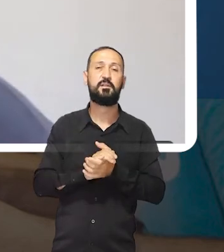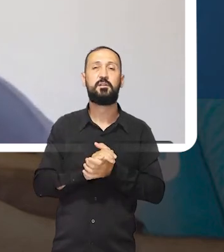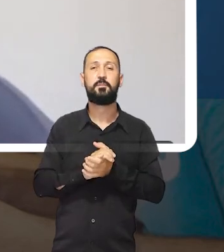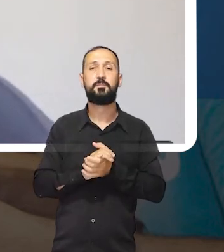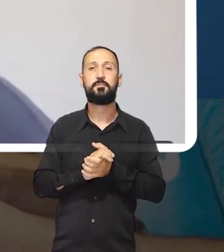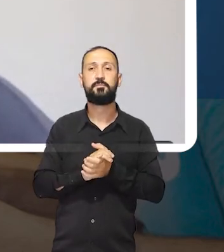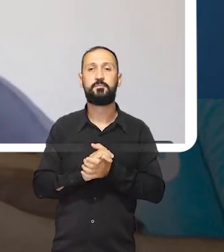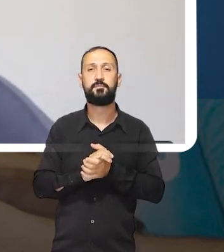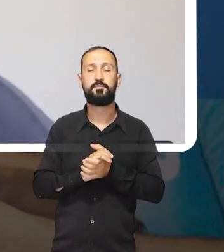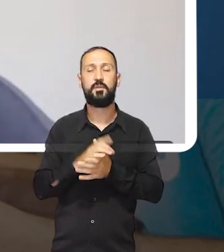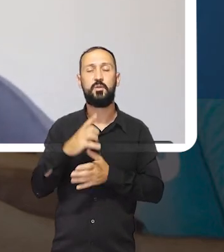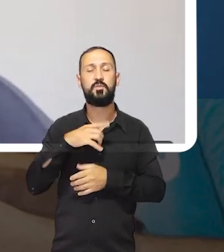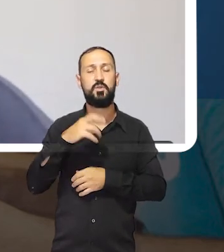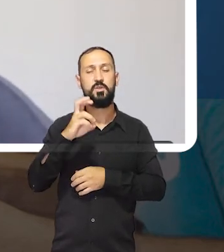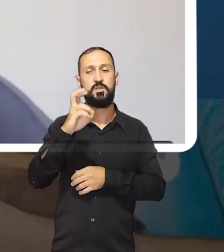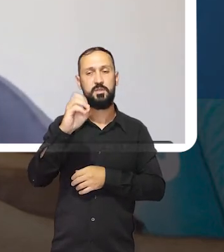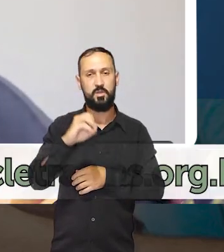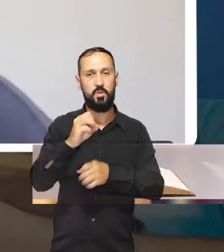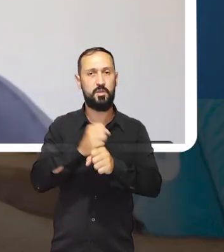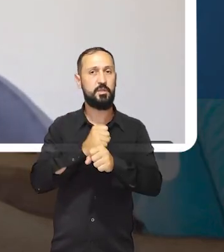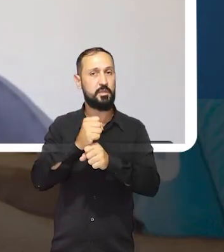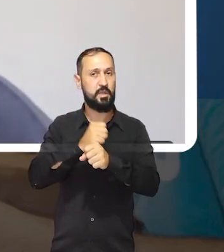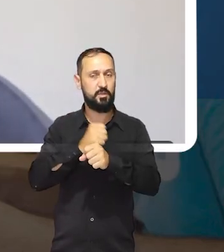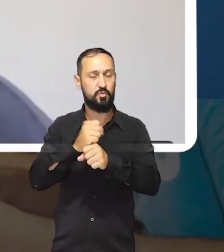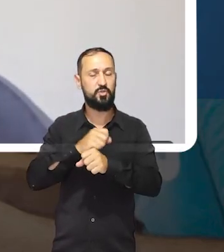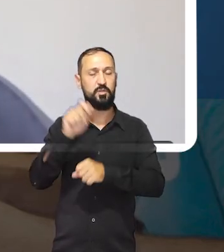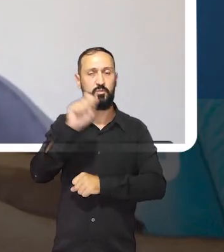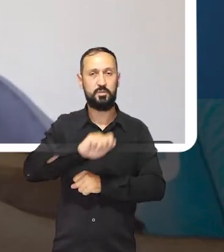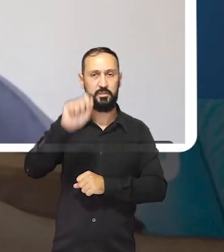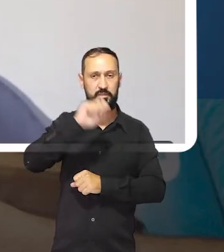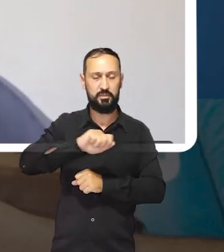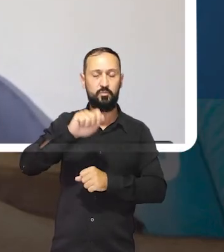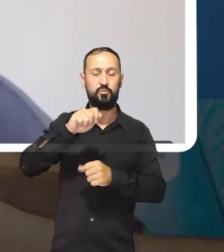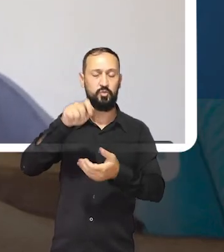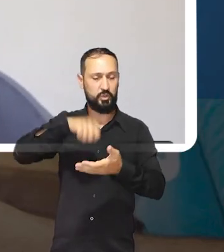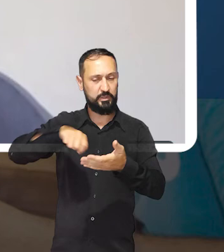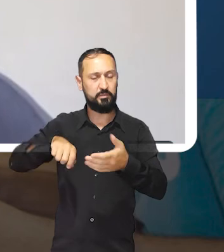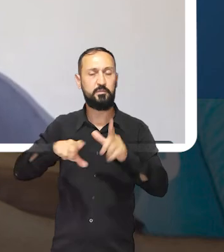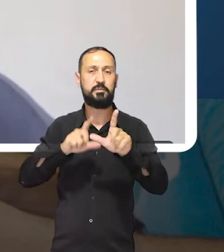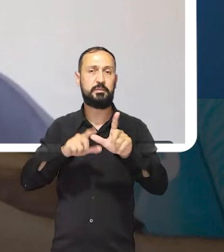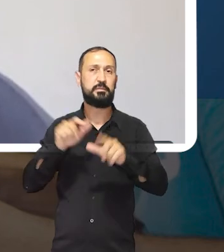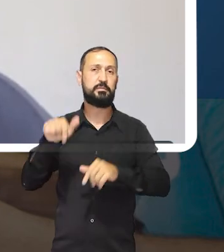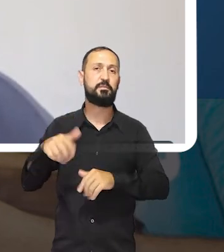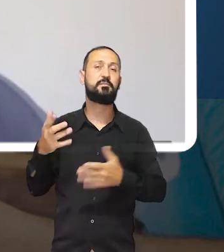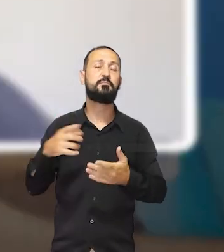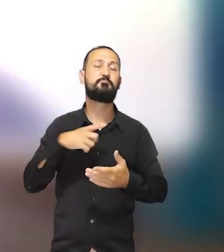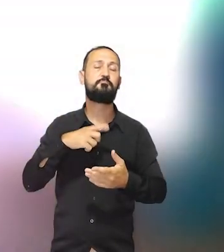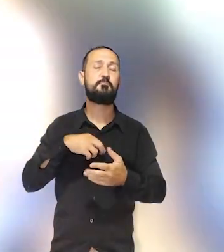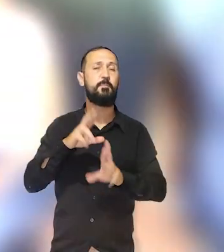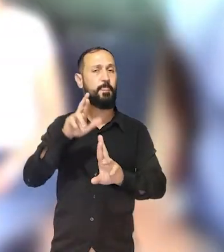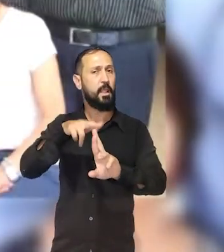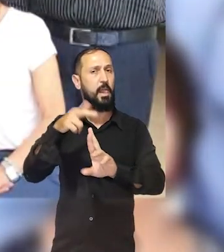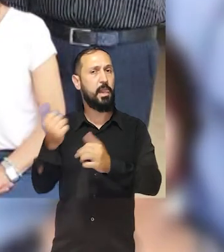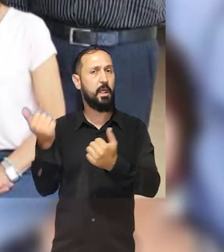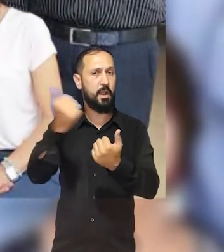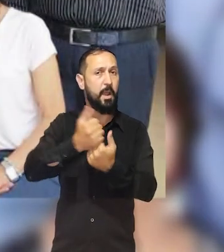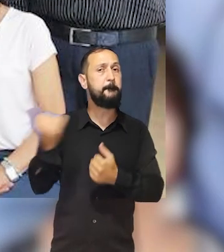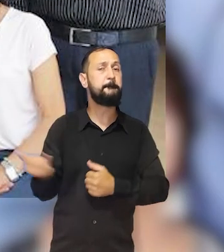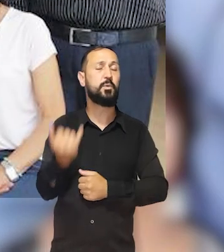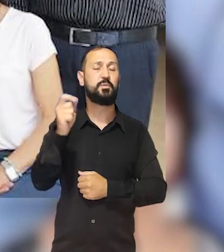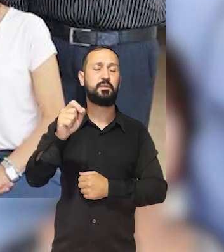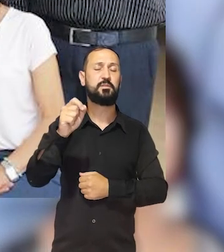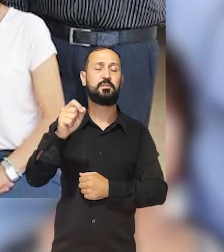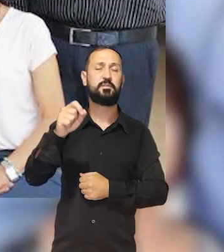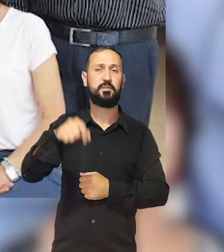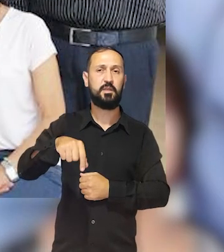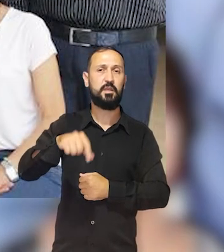talvez, agora 50 anos de academia, tem uma história representativa